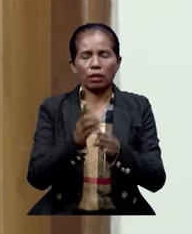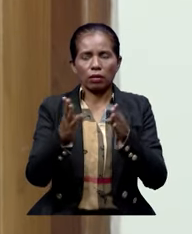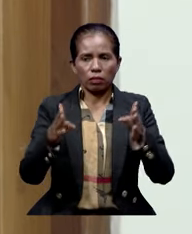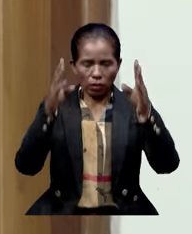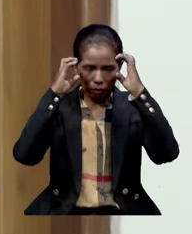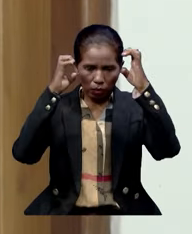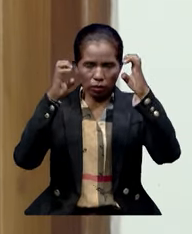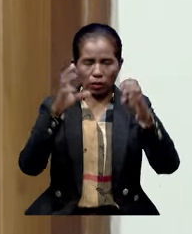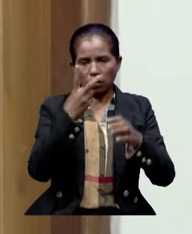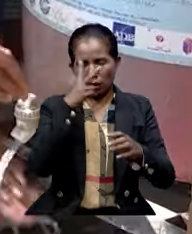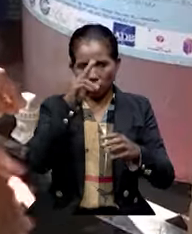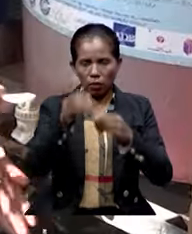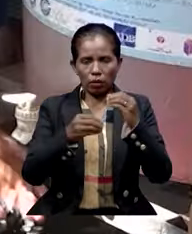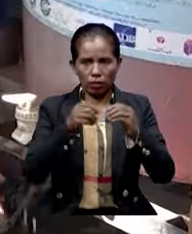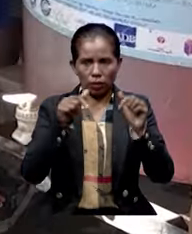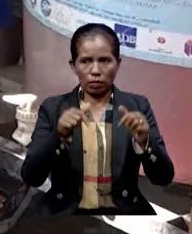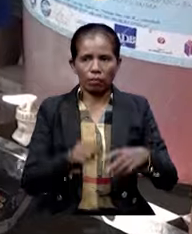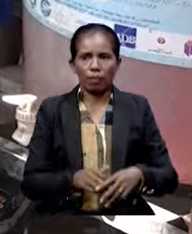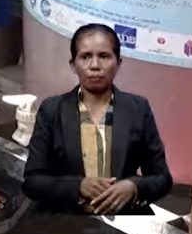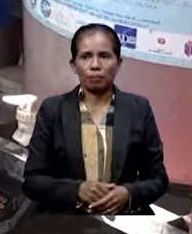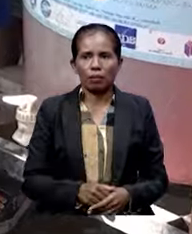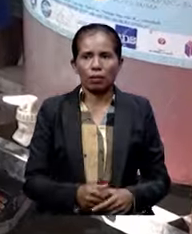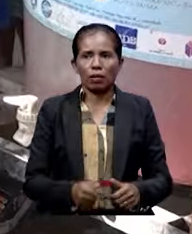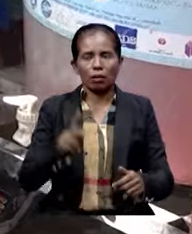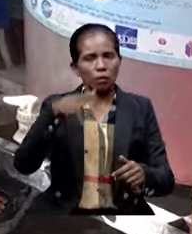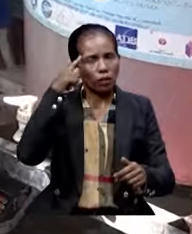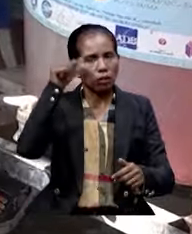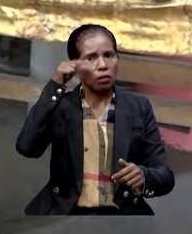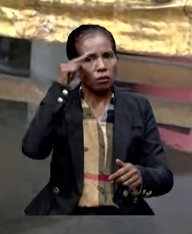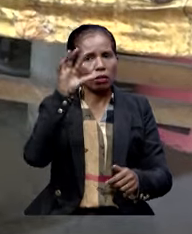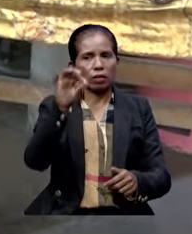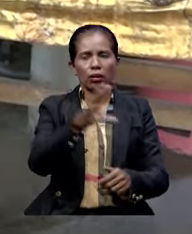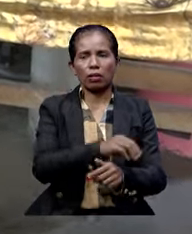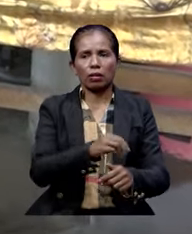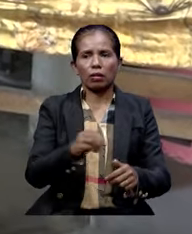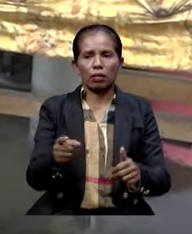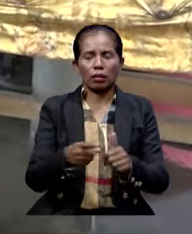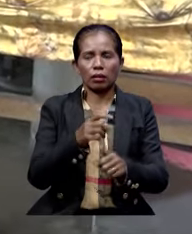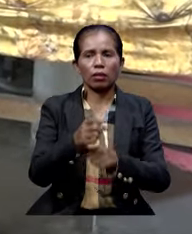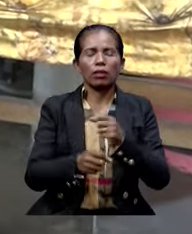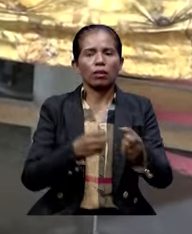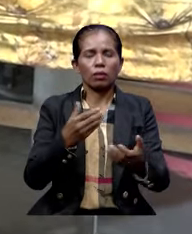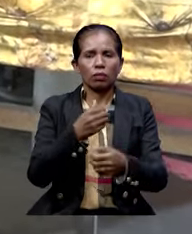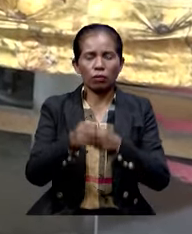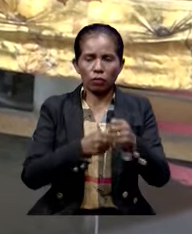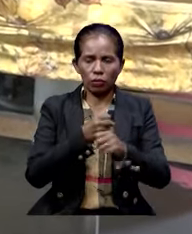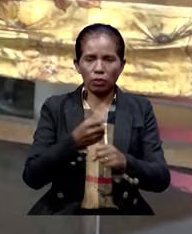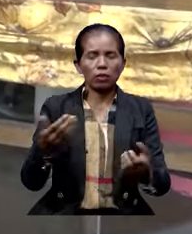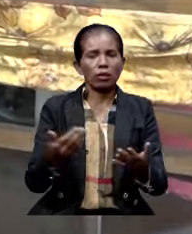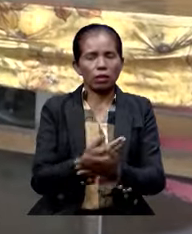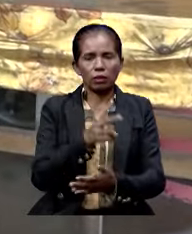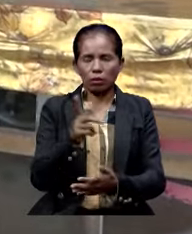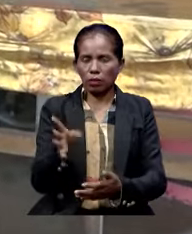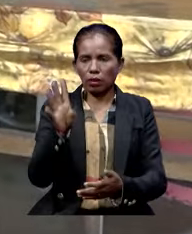nem papel, a torre Irané. Tir política governo da CNN, início ano letivo fonte na Rio Rua Senhat Nien,